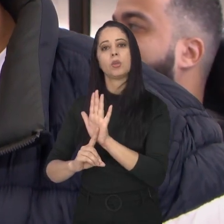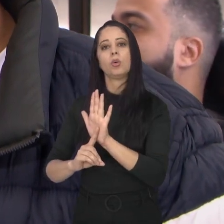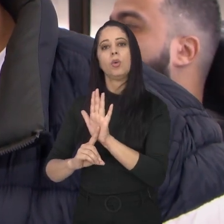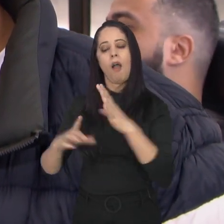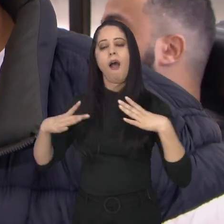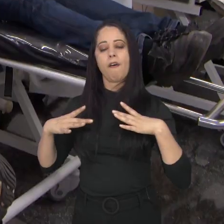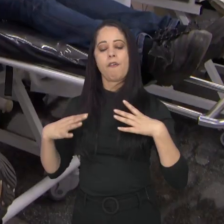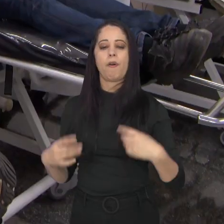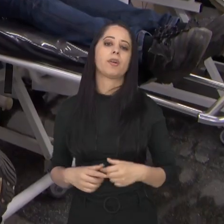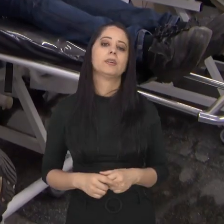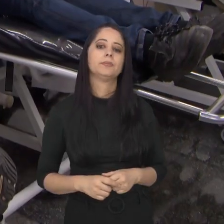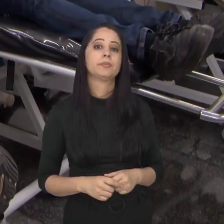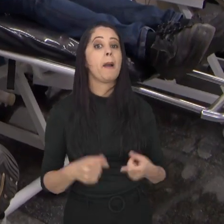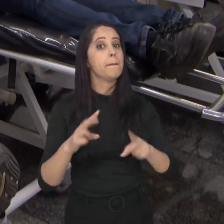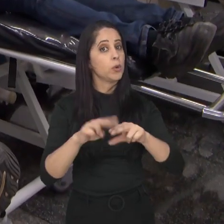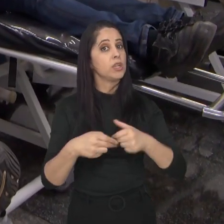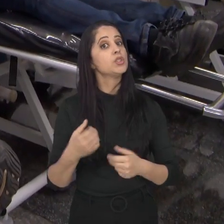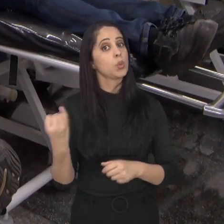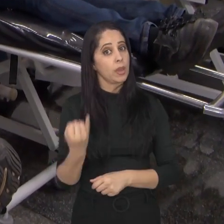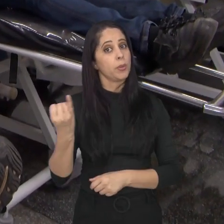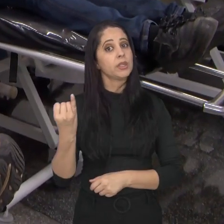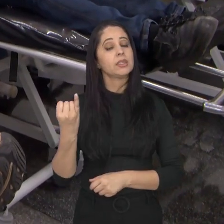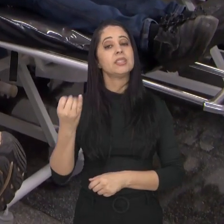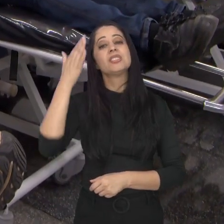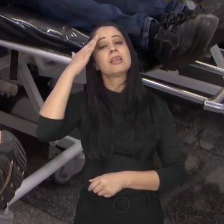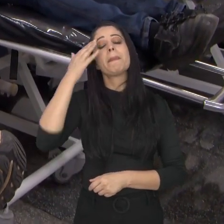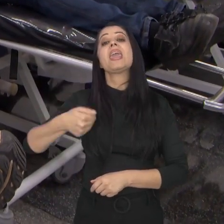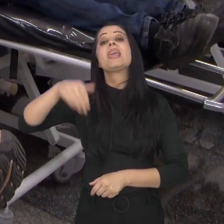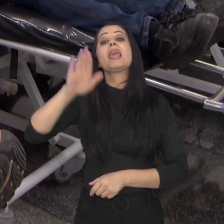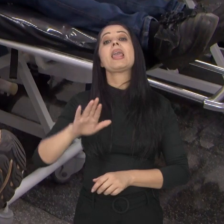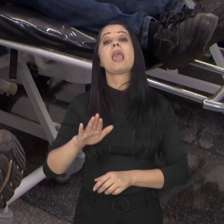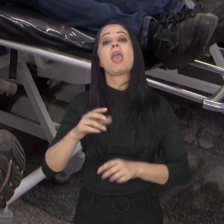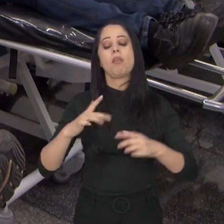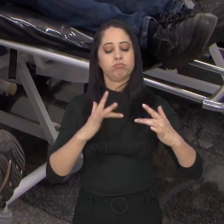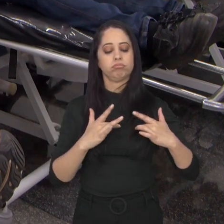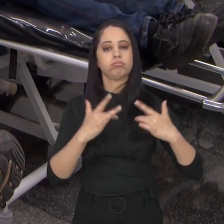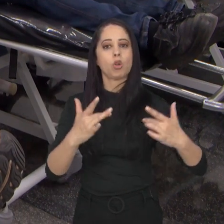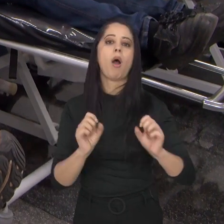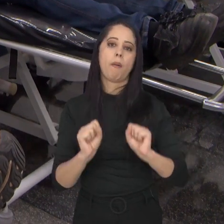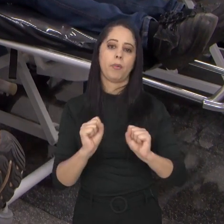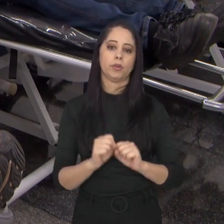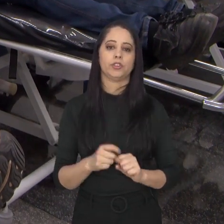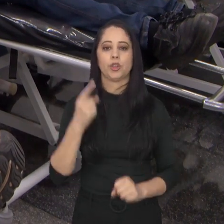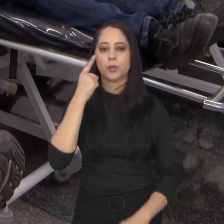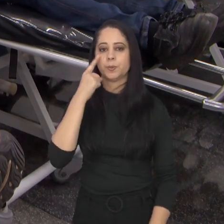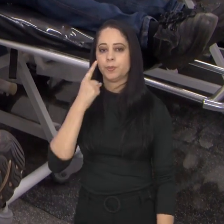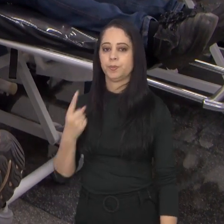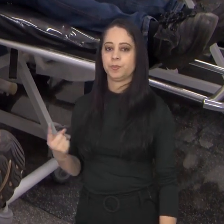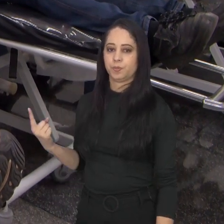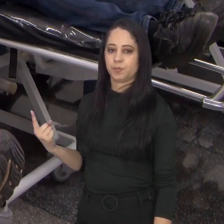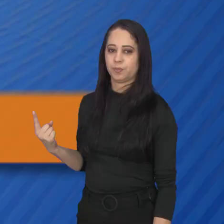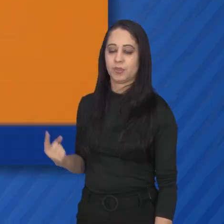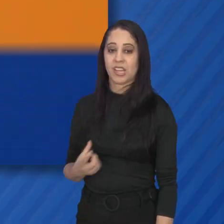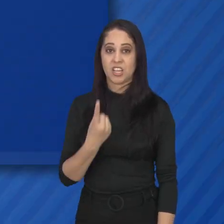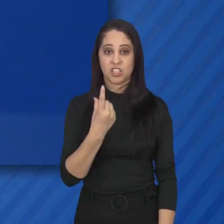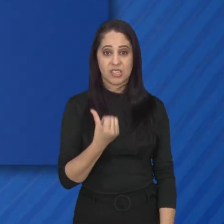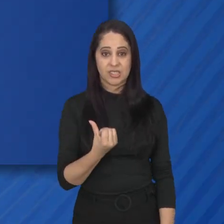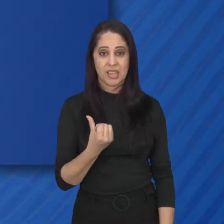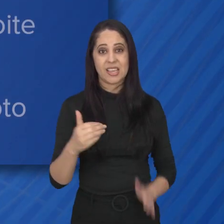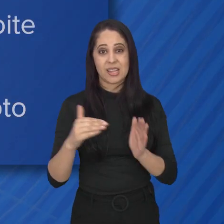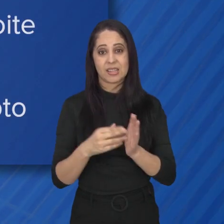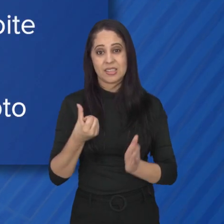né? A pessoa que fica muito tempo em pé, que tem que andar por longos percursos, muitas vezes exposto a alturas, a temperaturas extremas